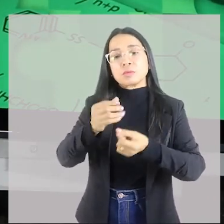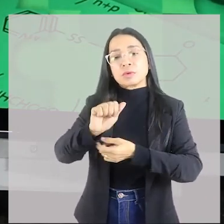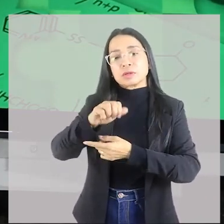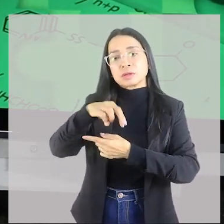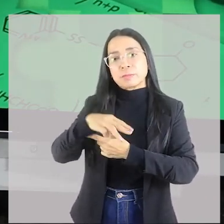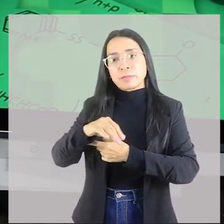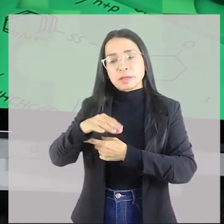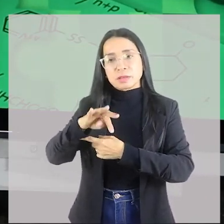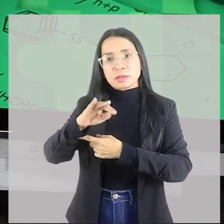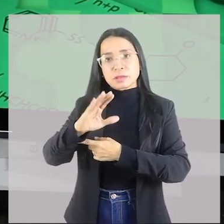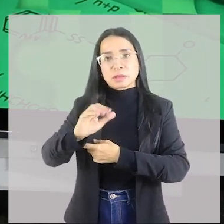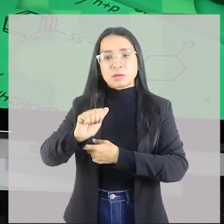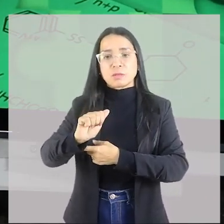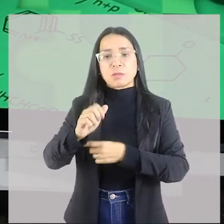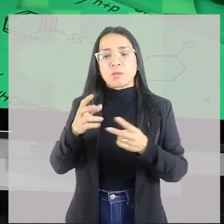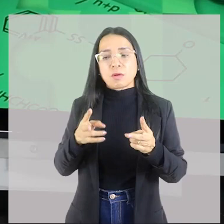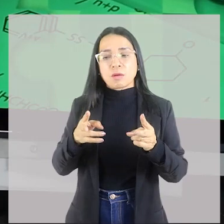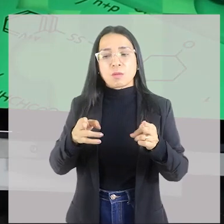assimétrico.